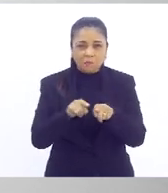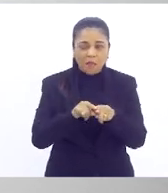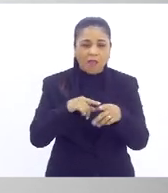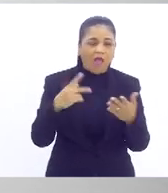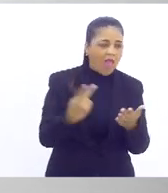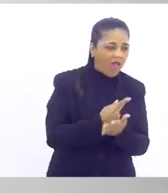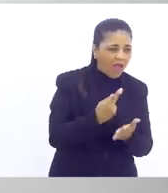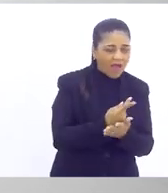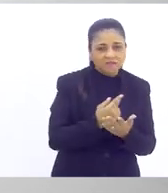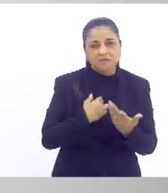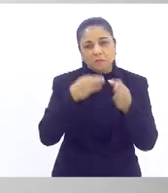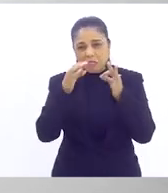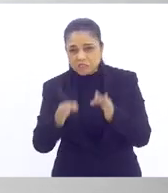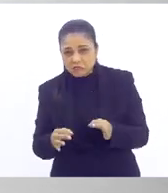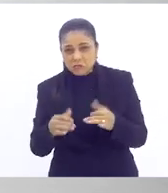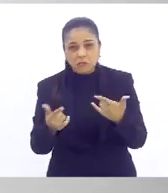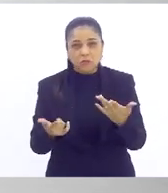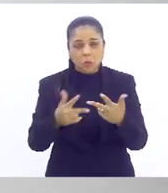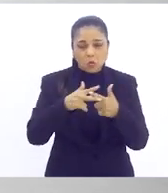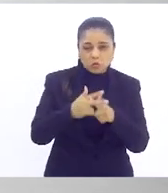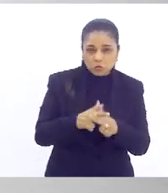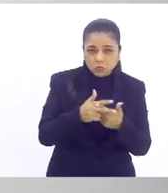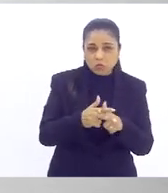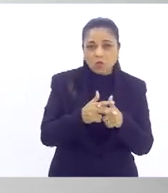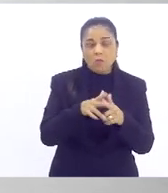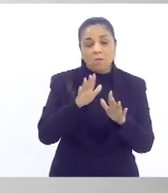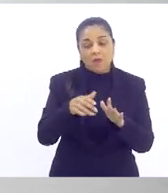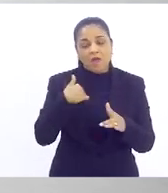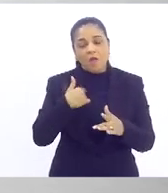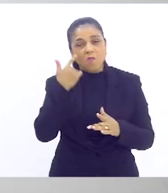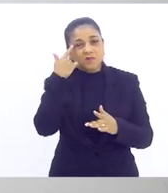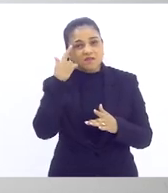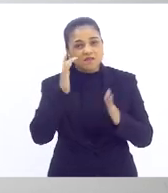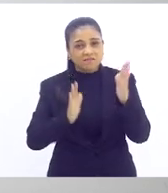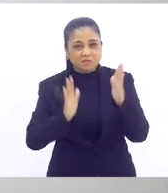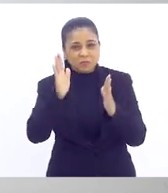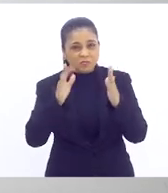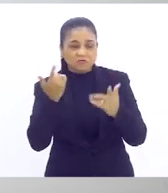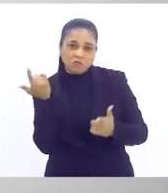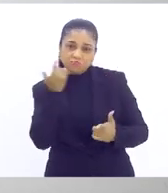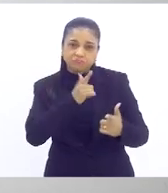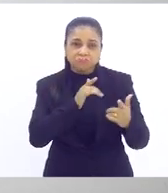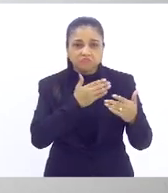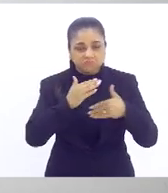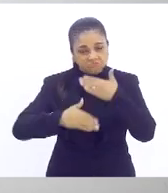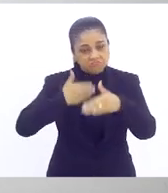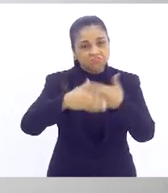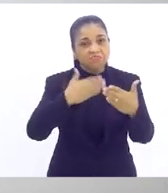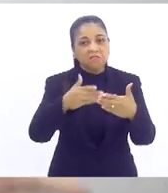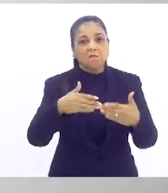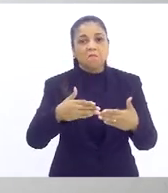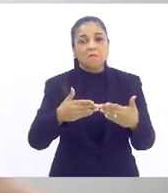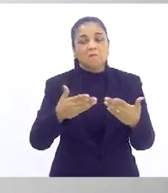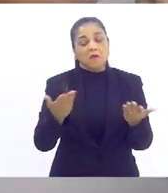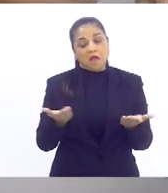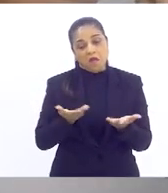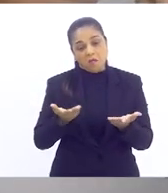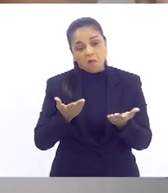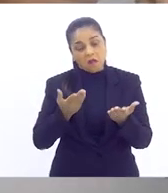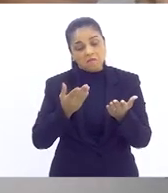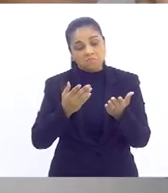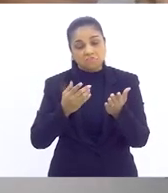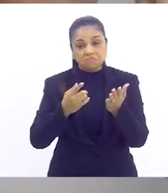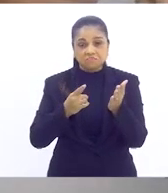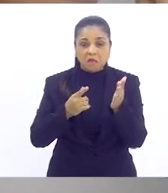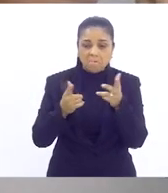eu achei que essa fase tava tava vencida mas verifico para